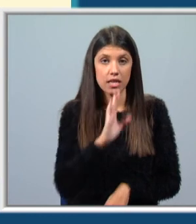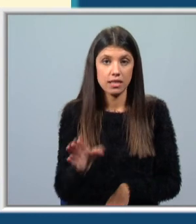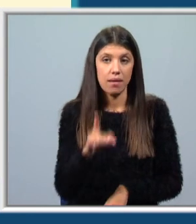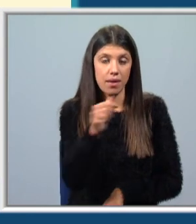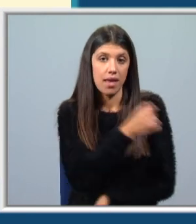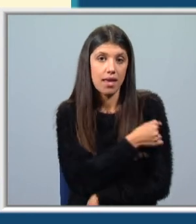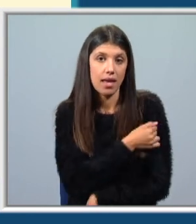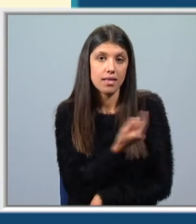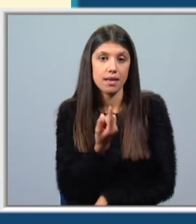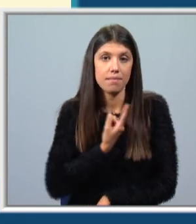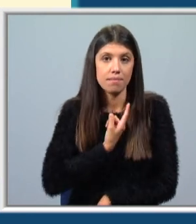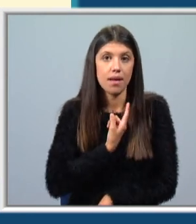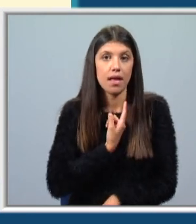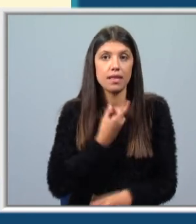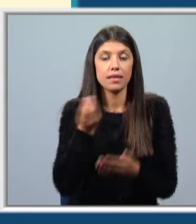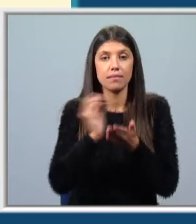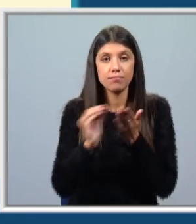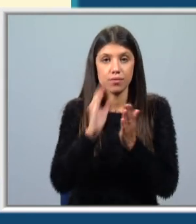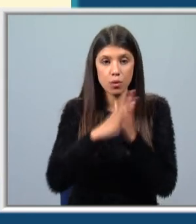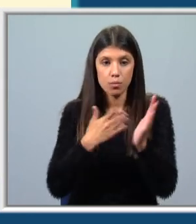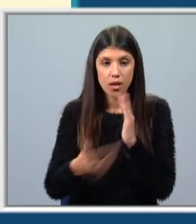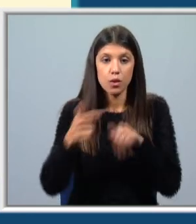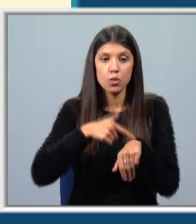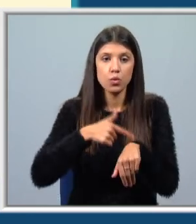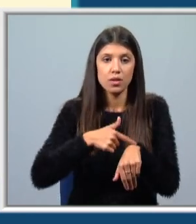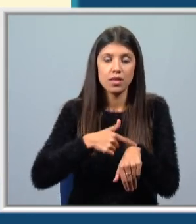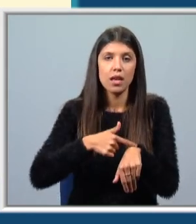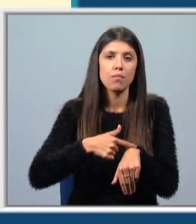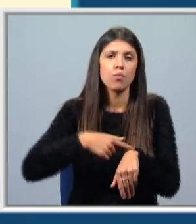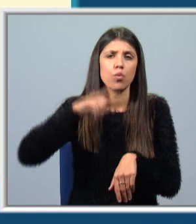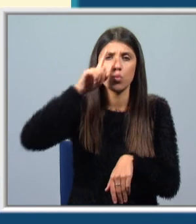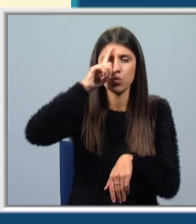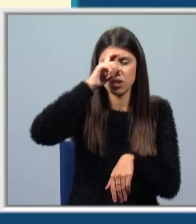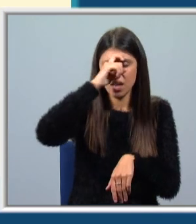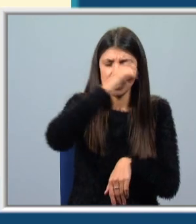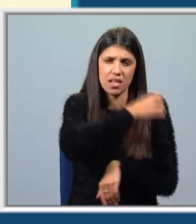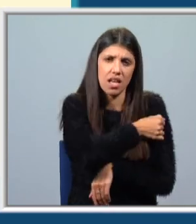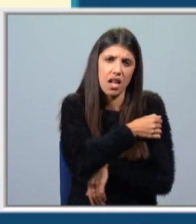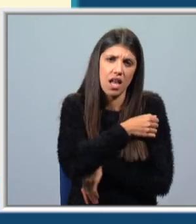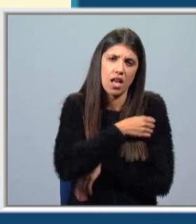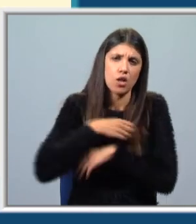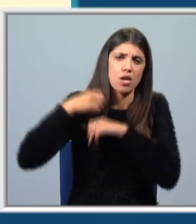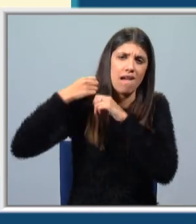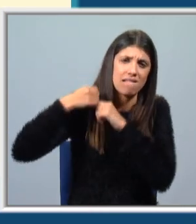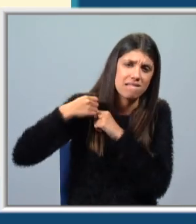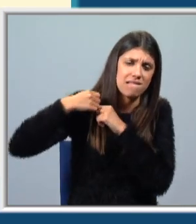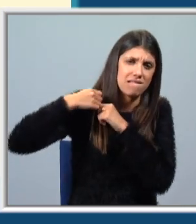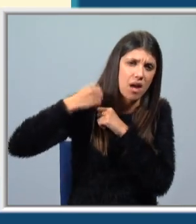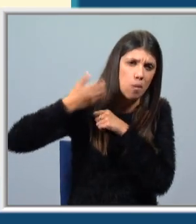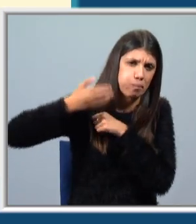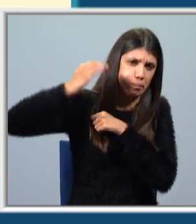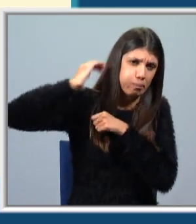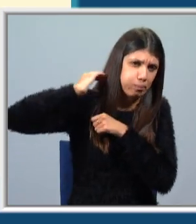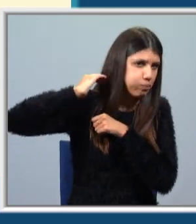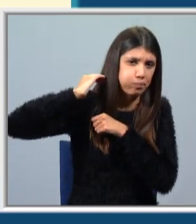deviam preencher o plano. No tempo em que os caracóis não andavam com a casa às costas, vivia